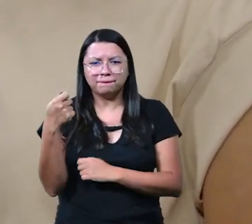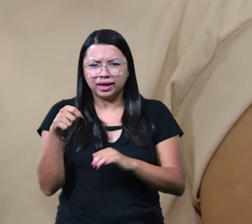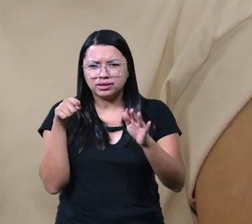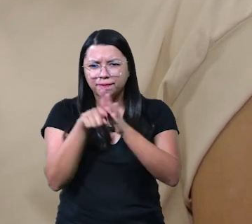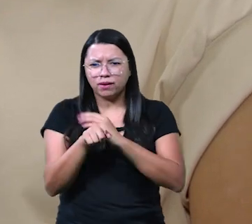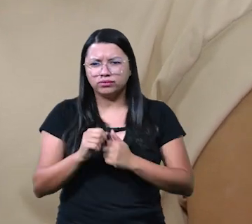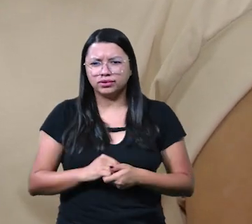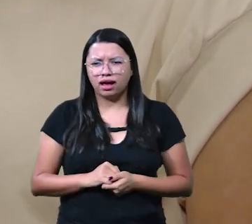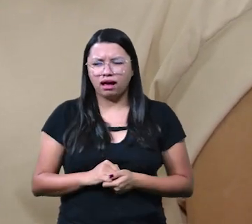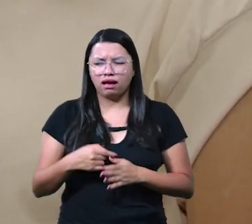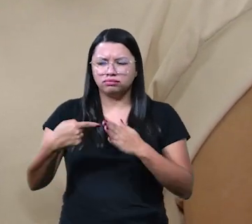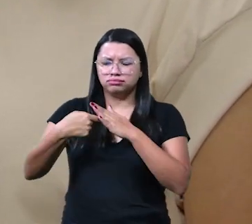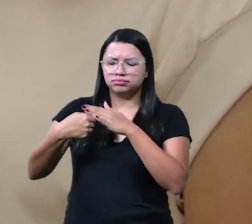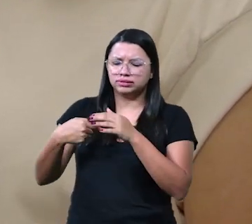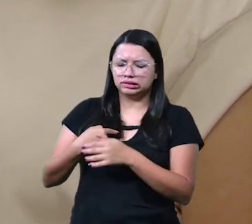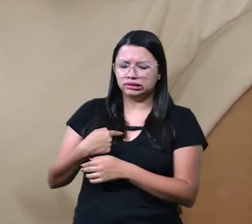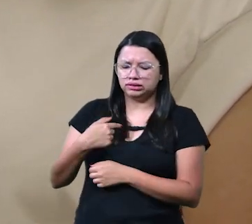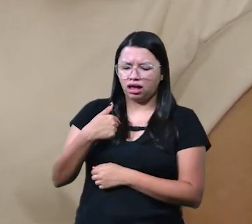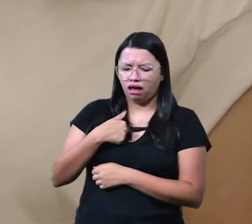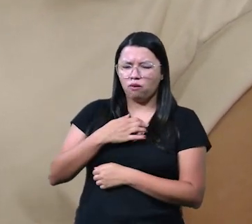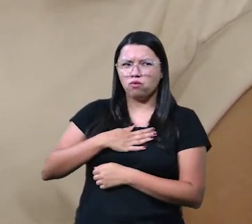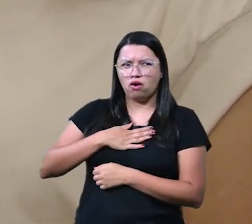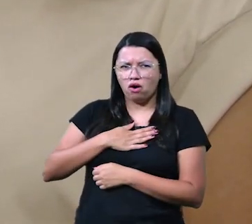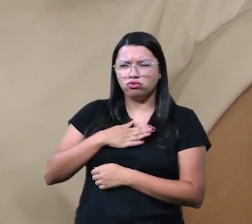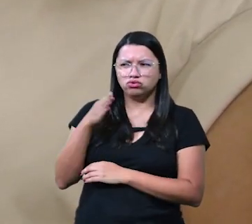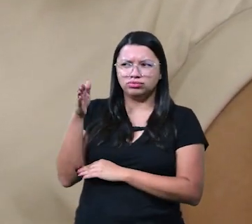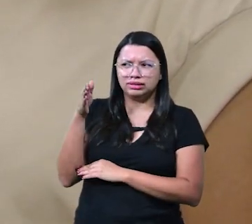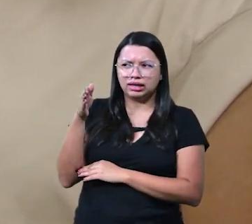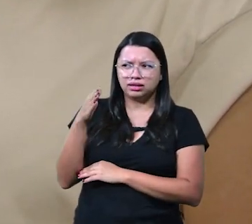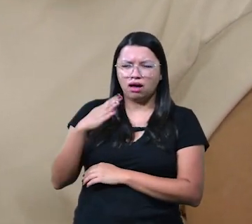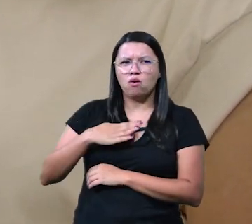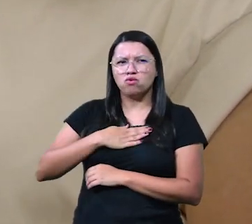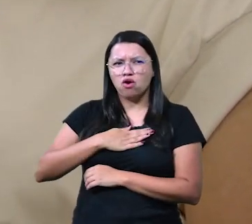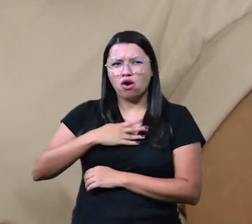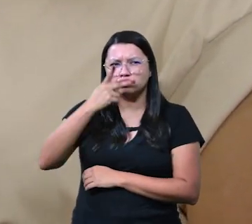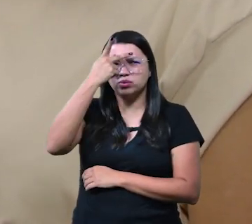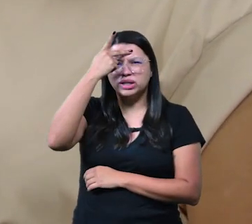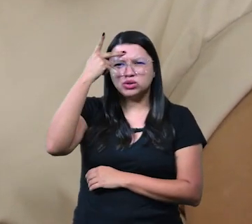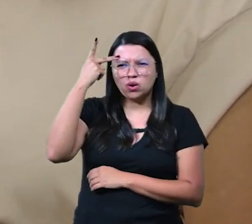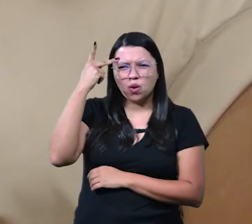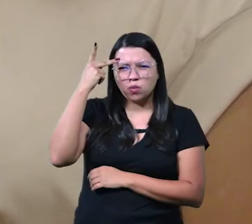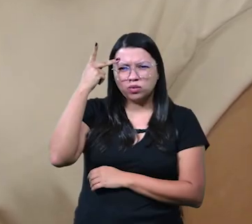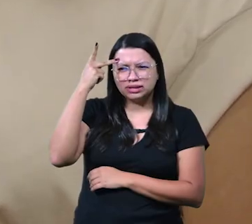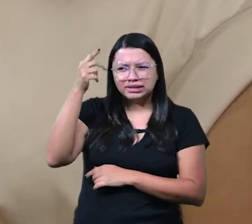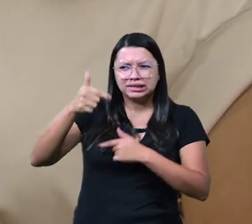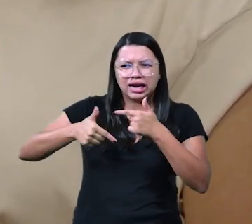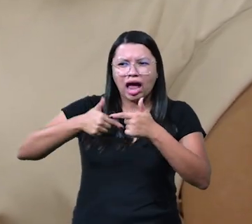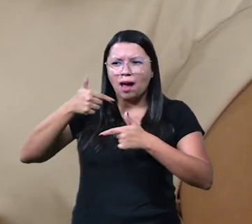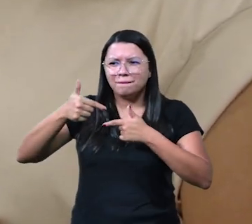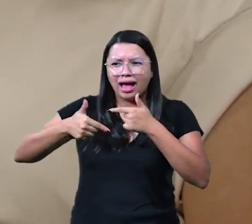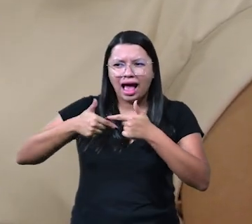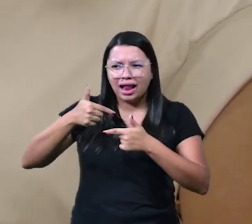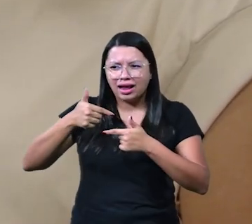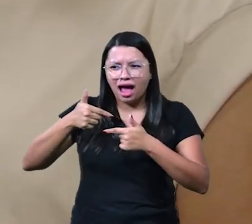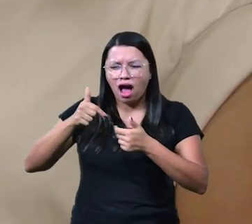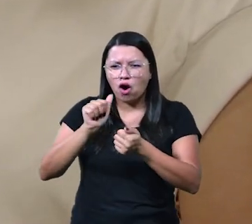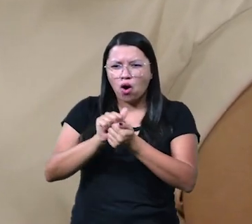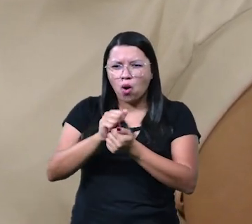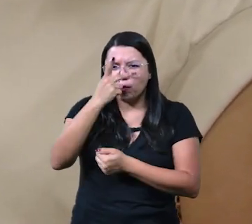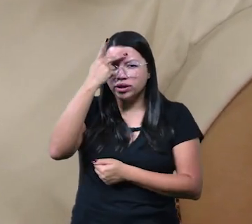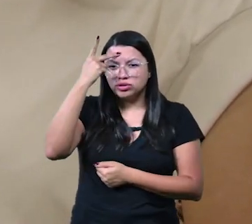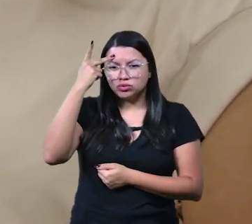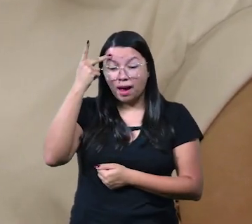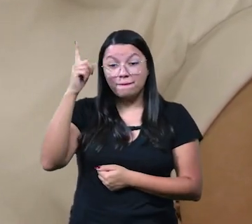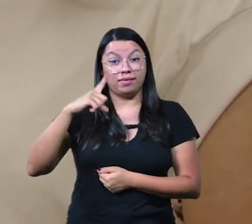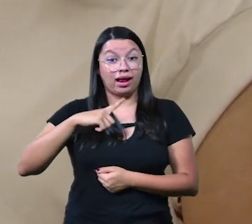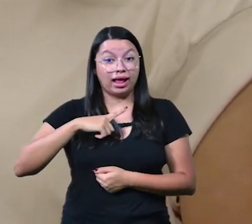gente, porque para ter sucesso nesse mercado, né, nesse mundo do